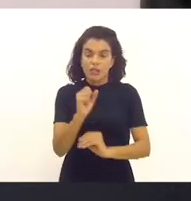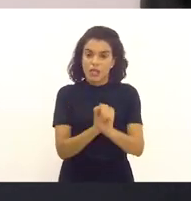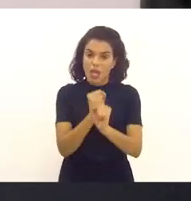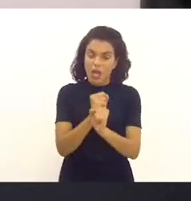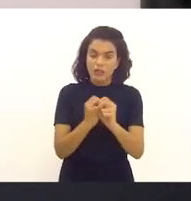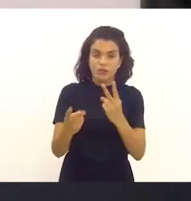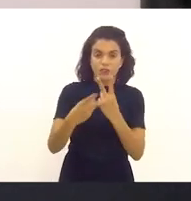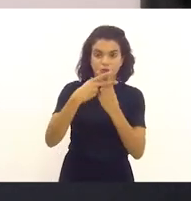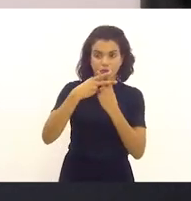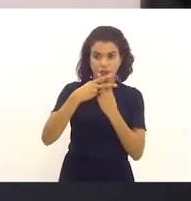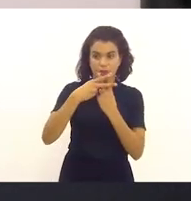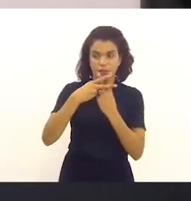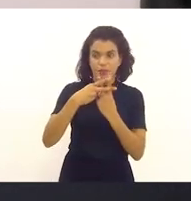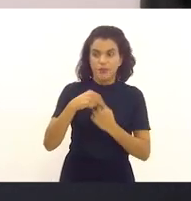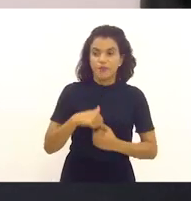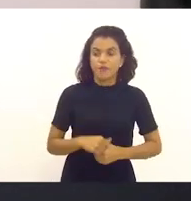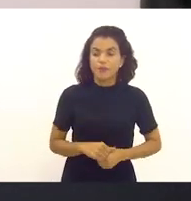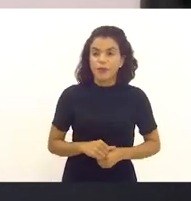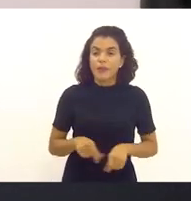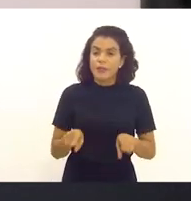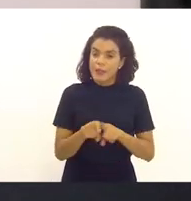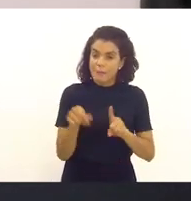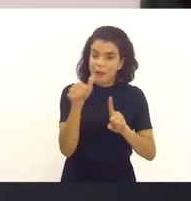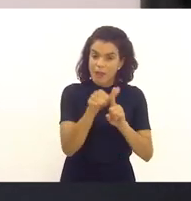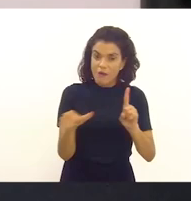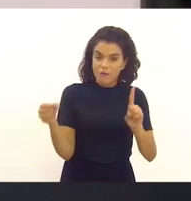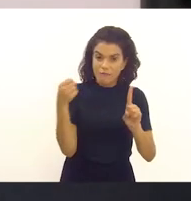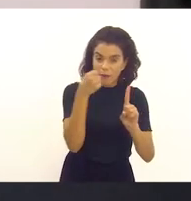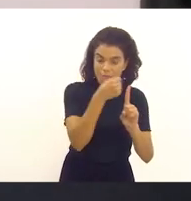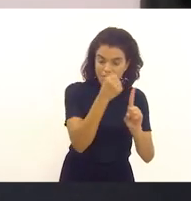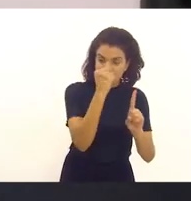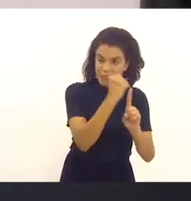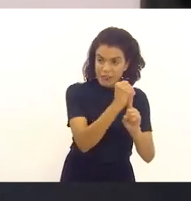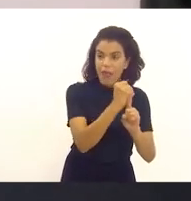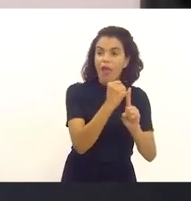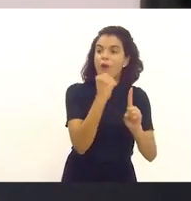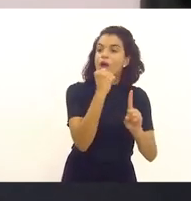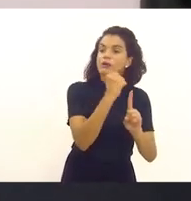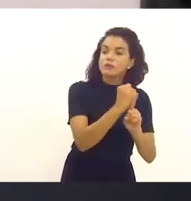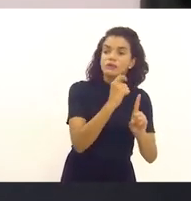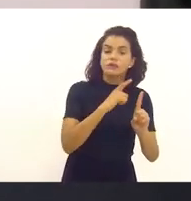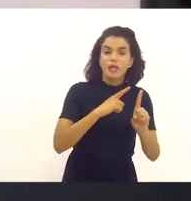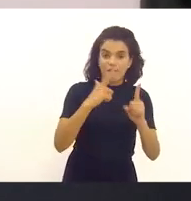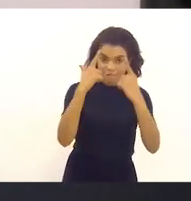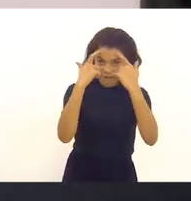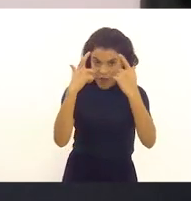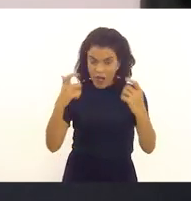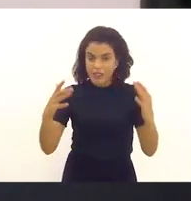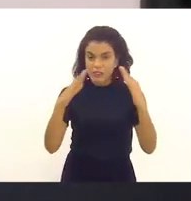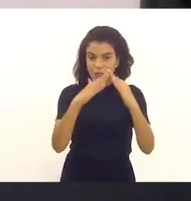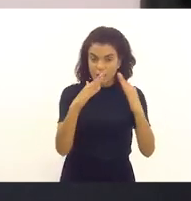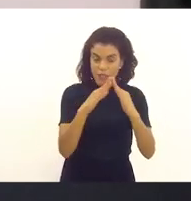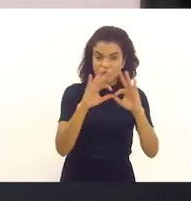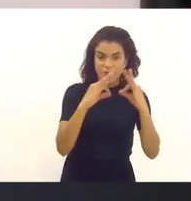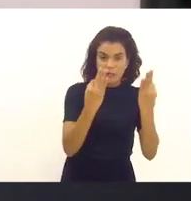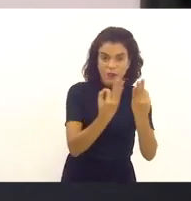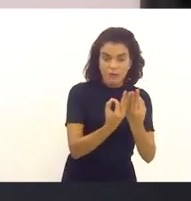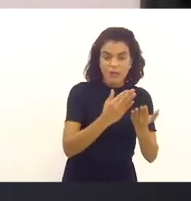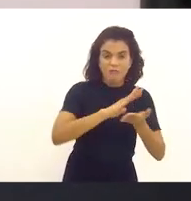reclusão considerando que o feminicídio é quando o assassinato envolve violência doméstica e familiar